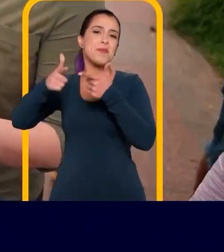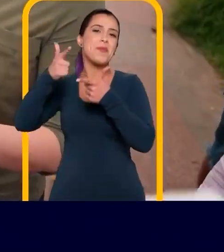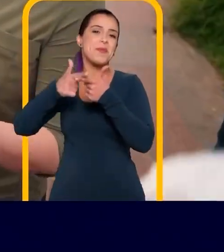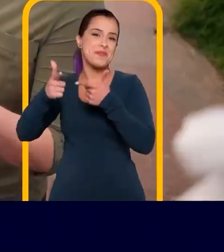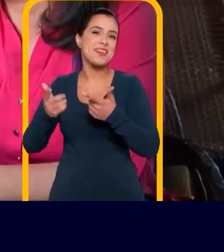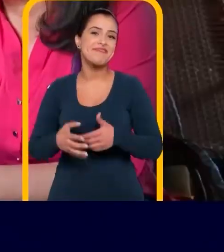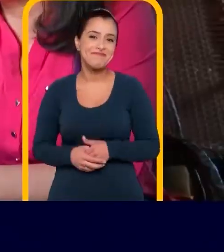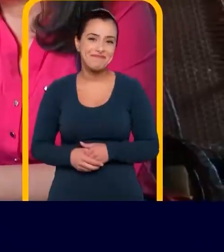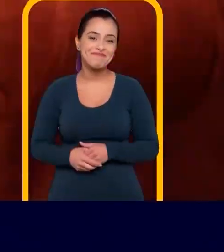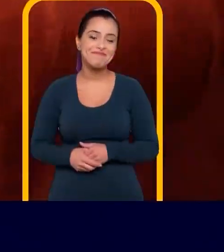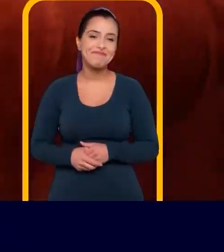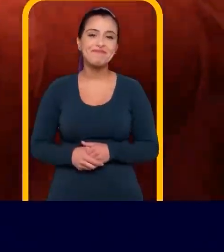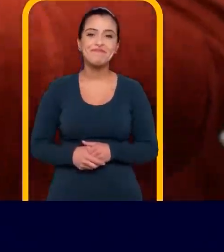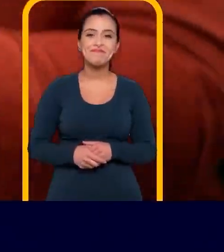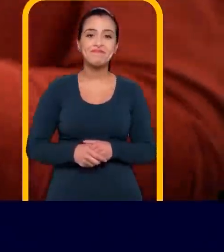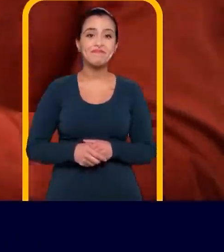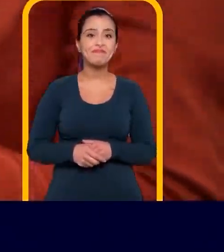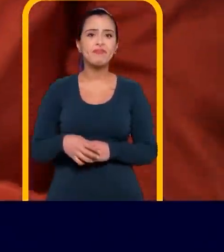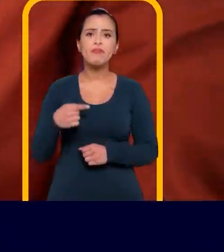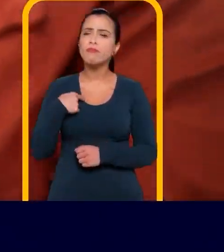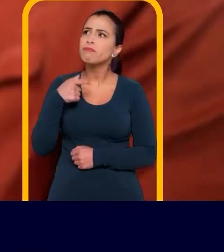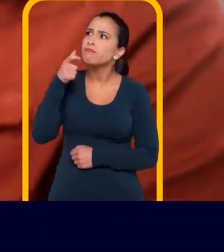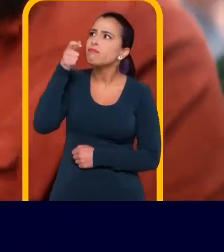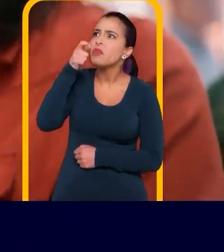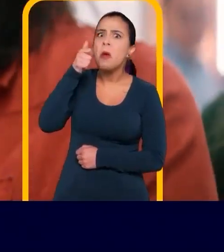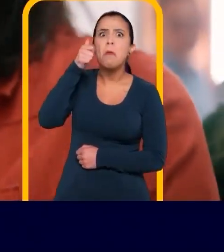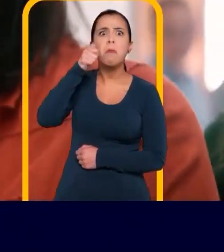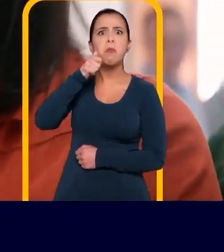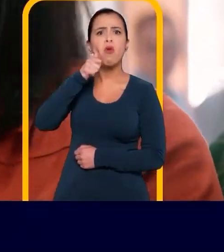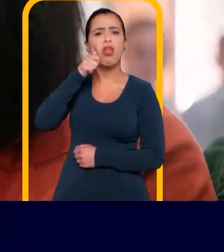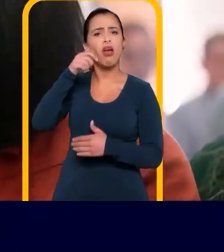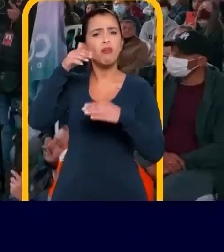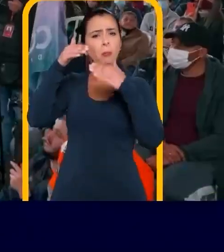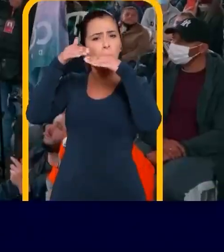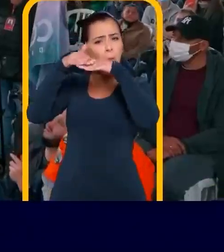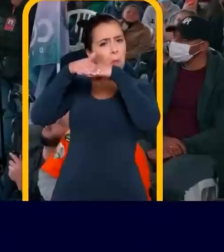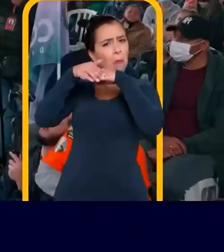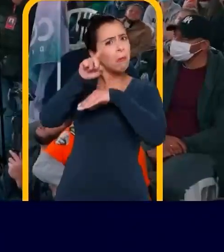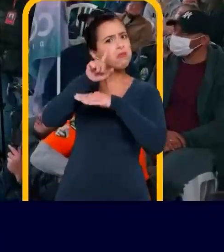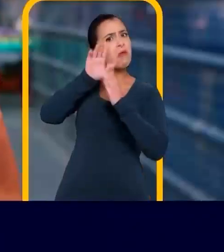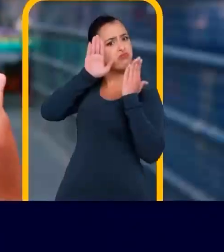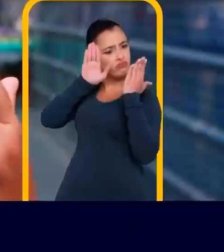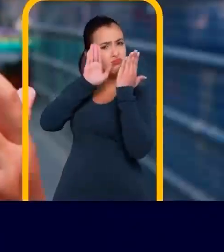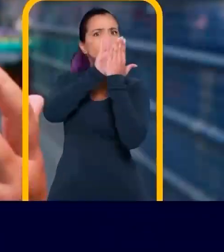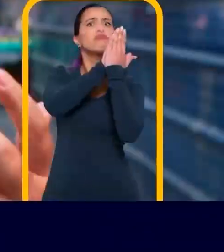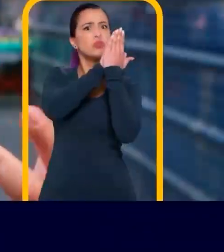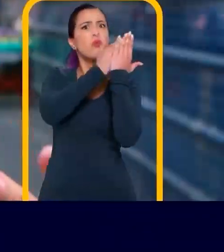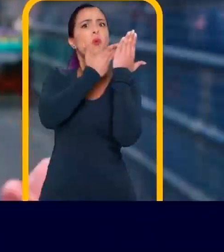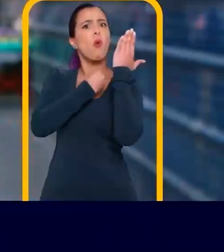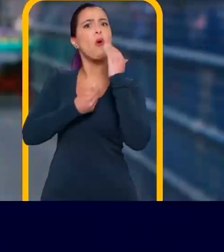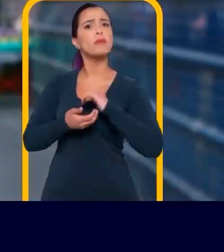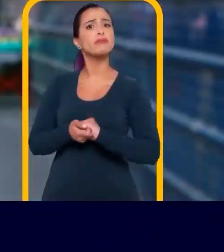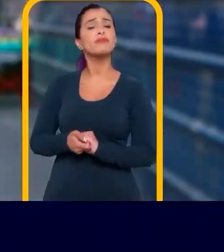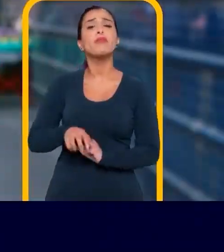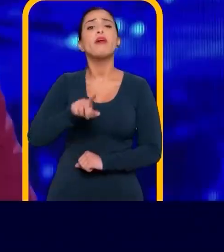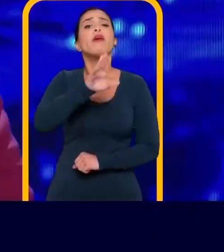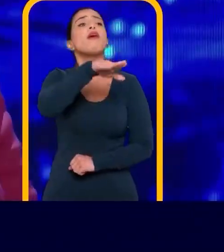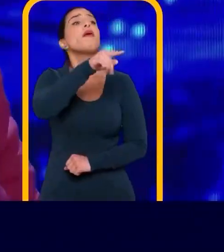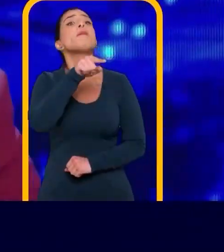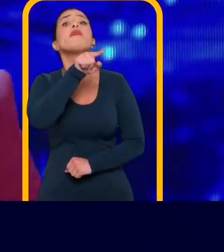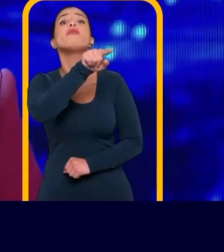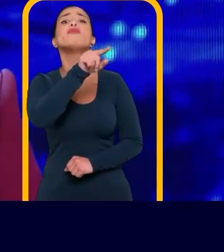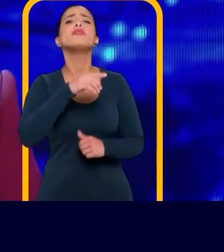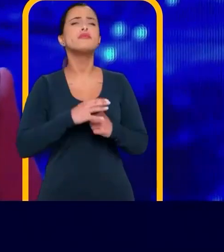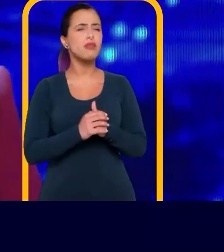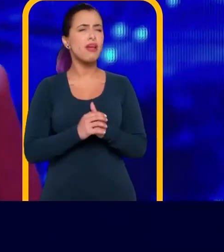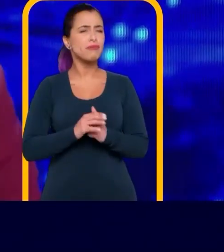que a gente tem, né? E eu vi ali uma mulher falando, não se intimidava diante daqueles homens. Então eu